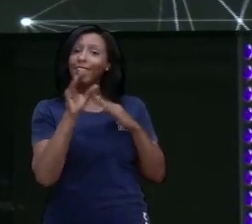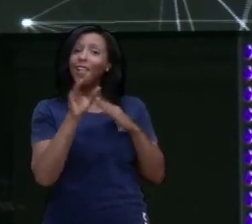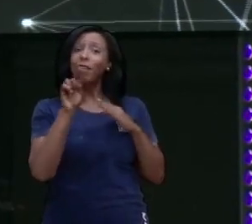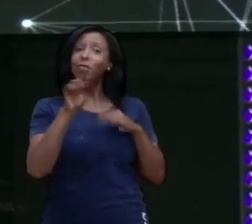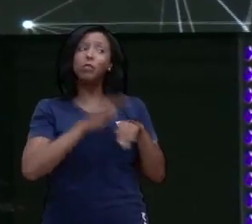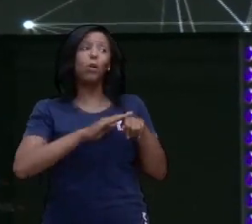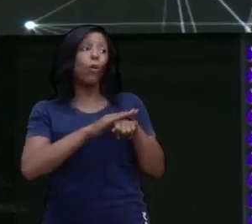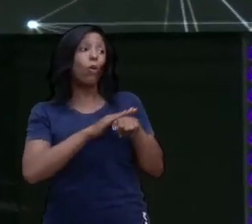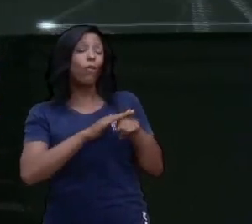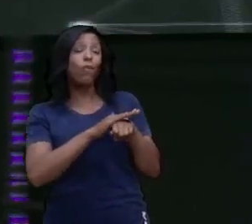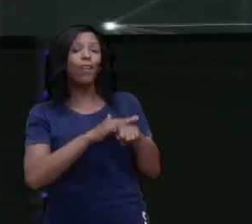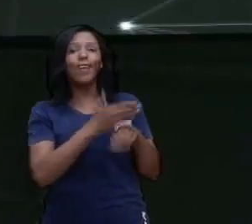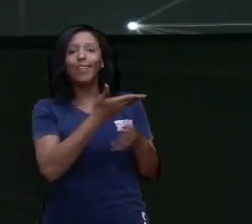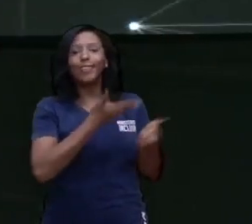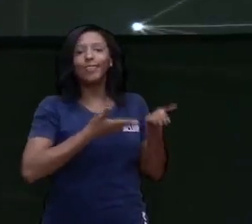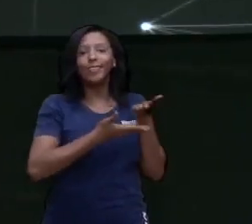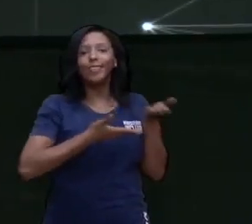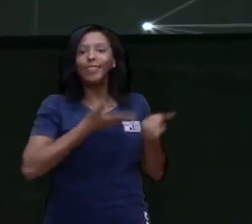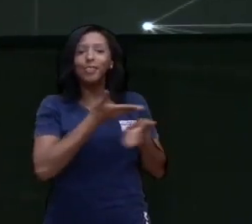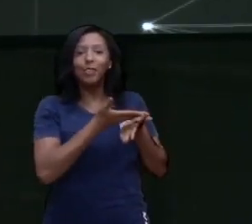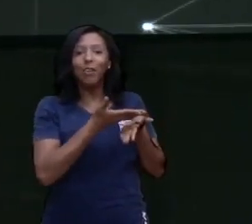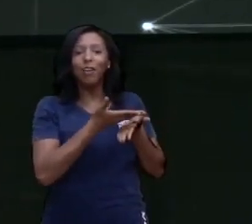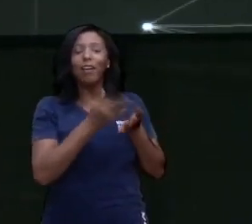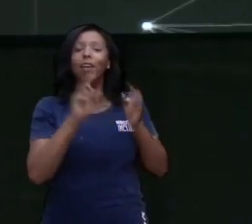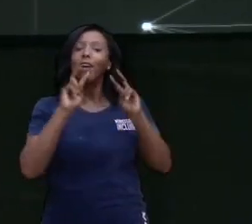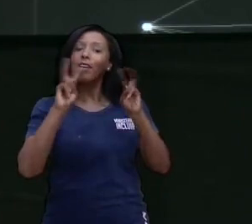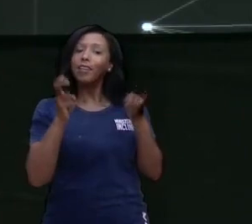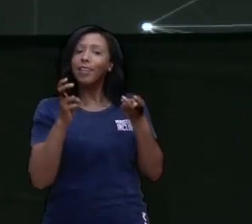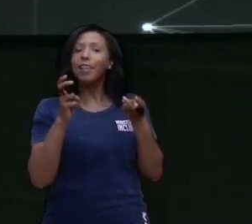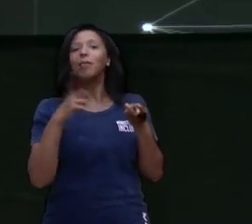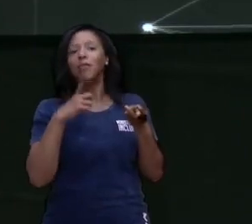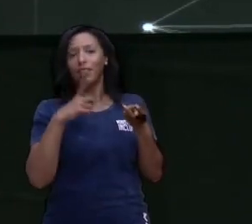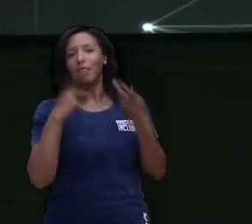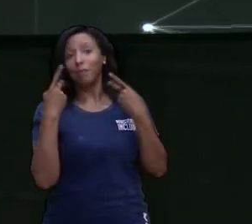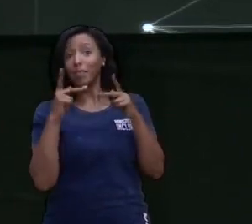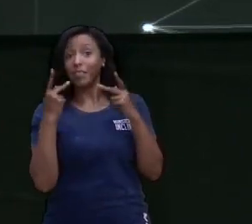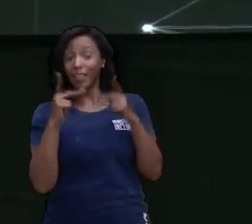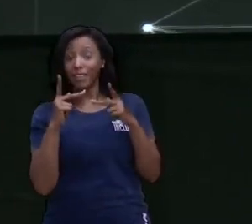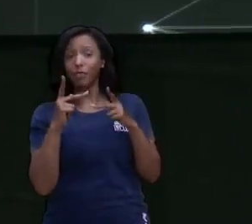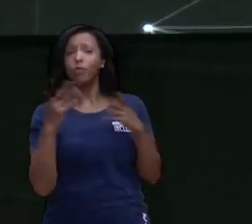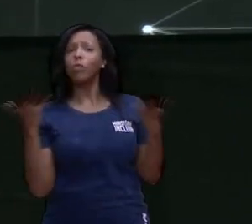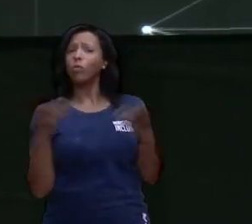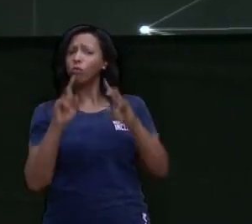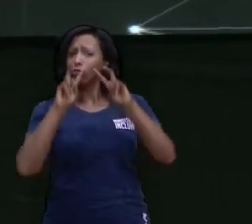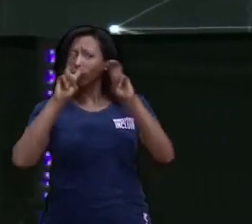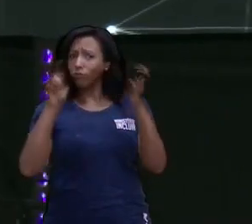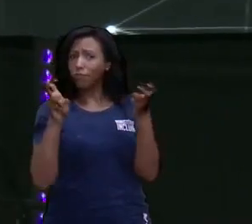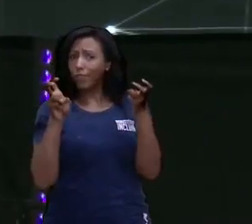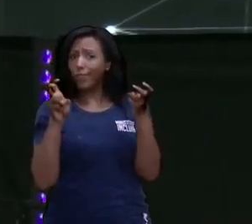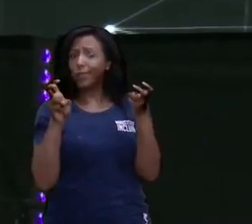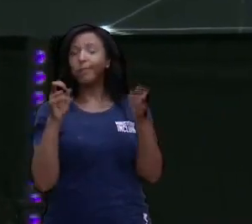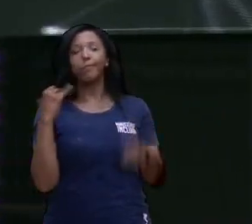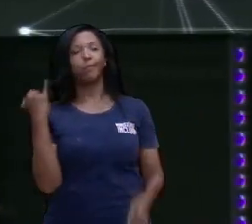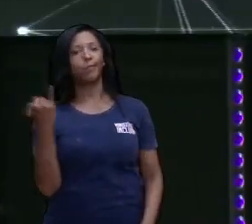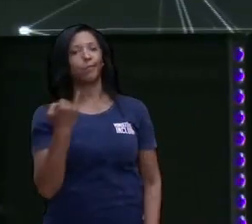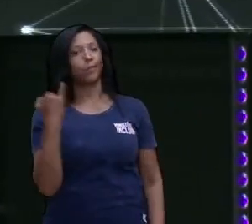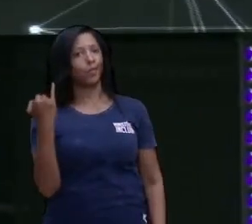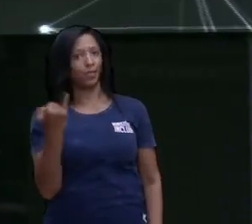e o tema de hoje é muito importante a gente vai falar sobre o mal e o